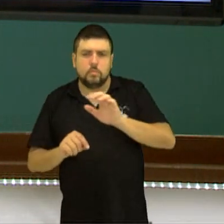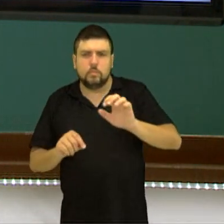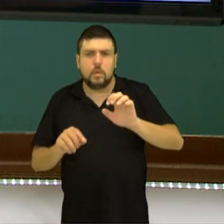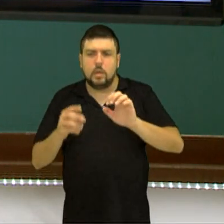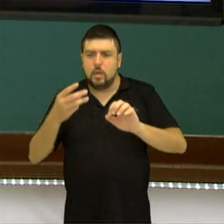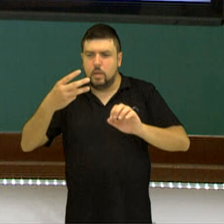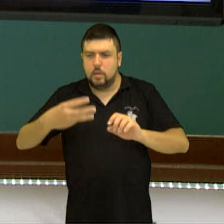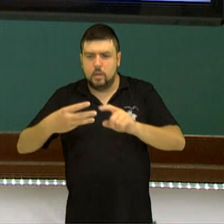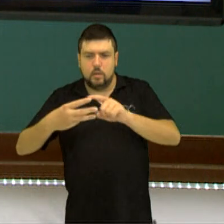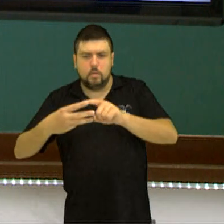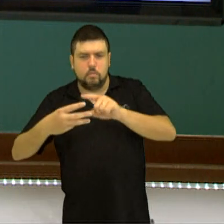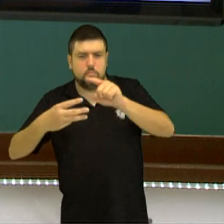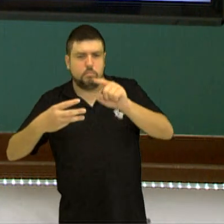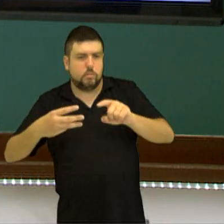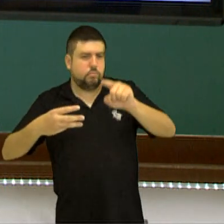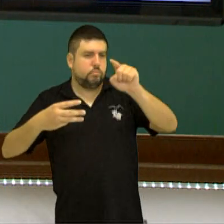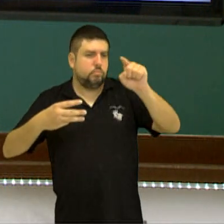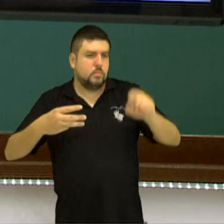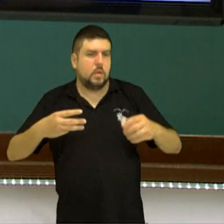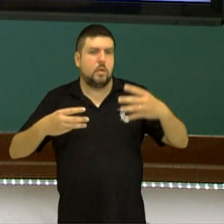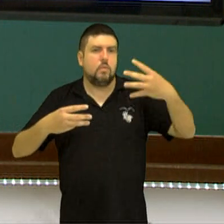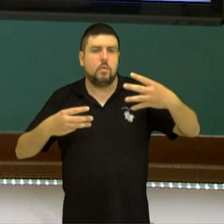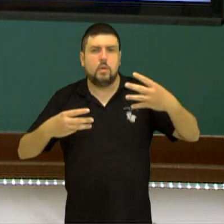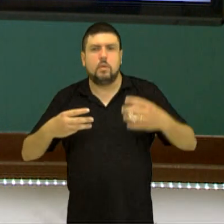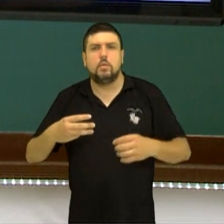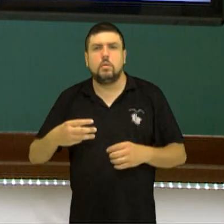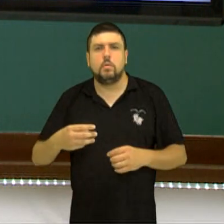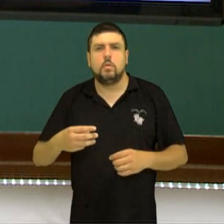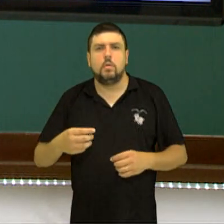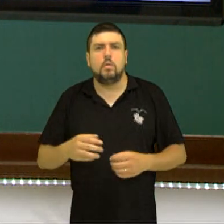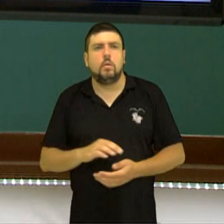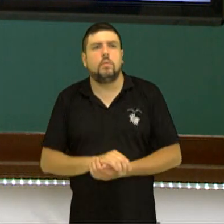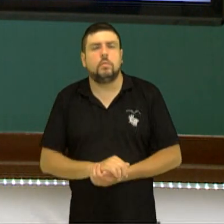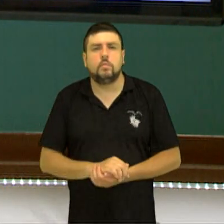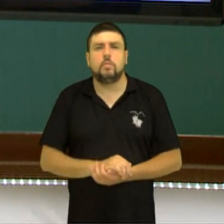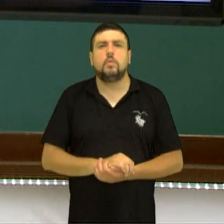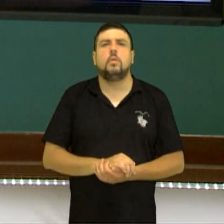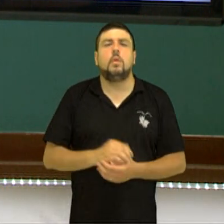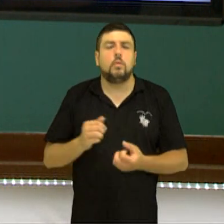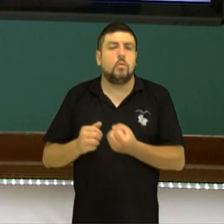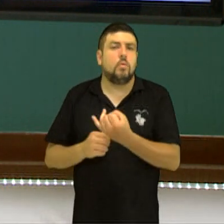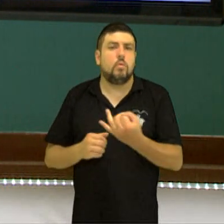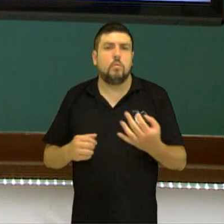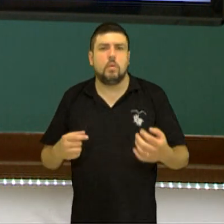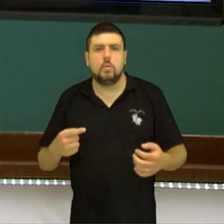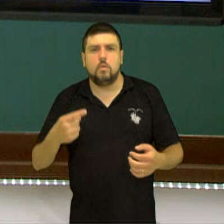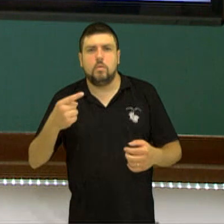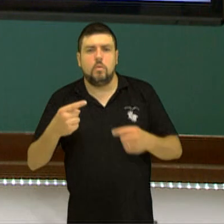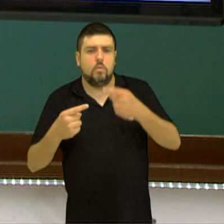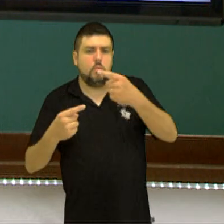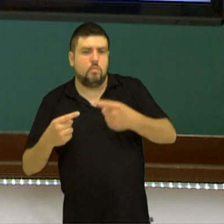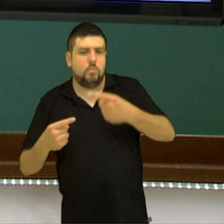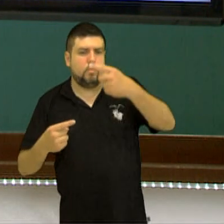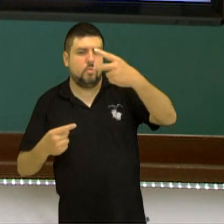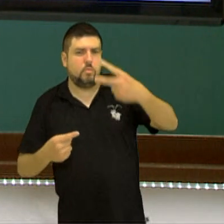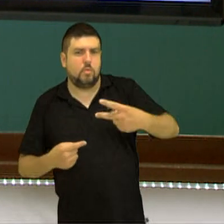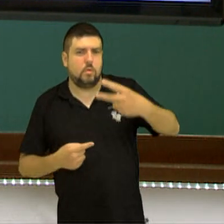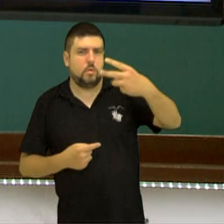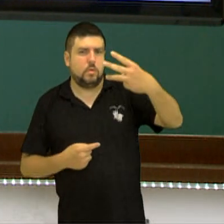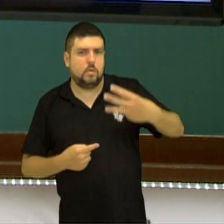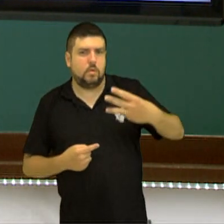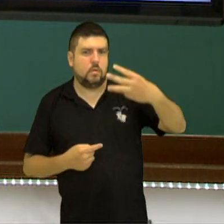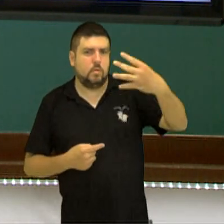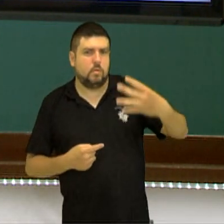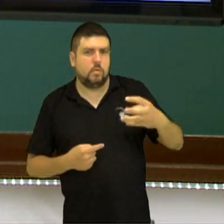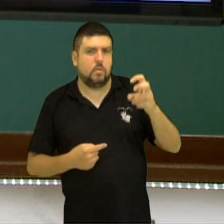1, 2, 3, 4, 5. Pulo 5 casas. Como aqui já tem o 3, né, no